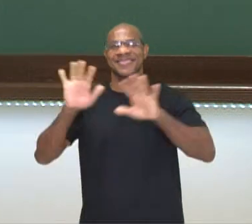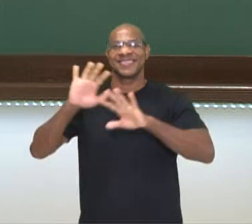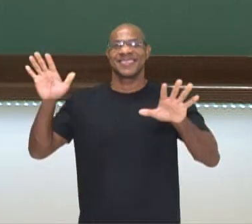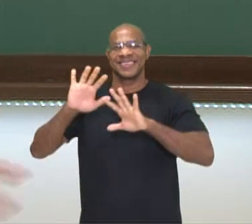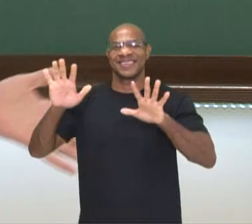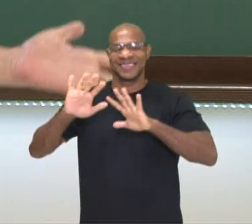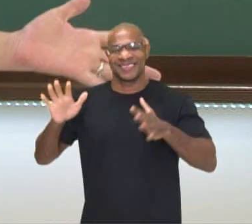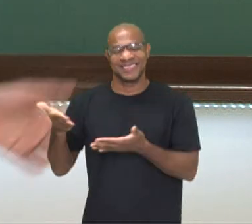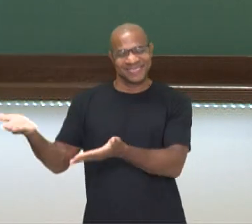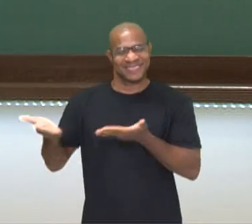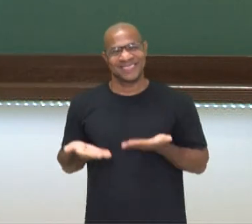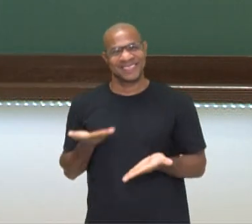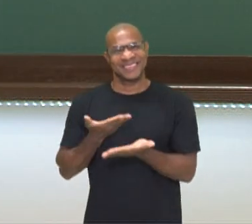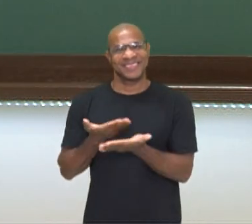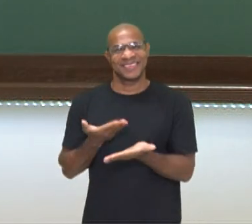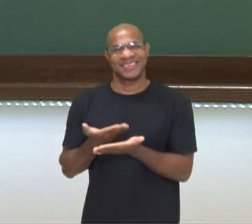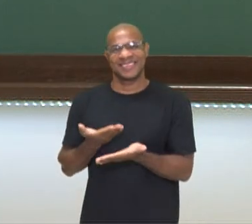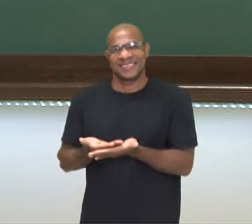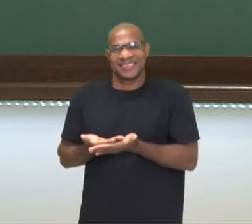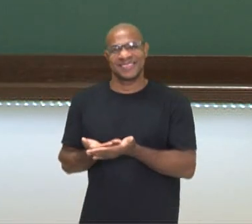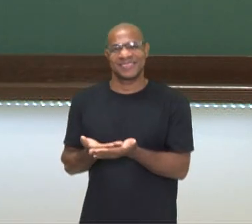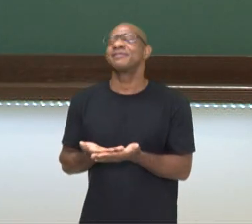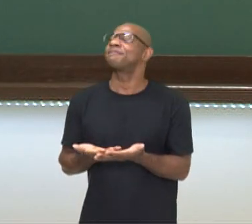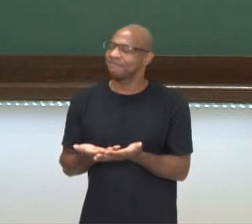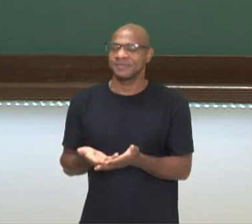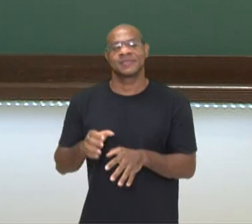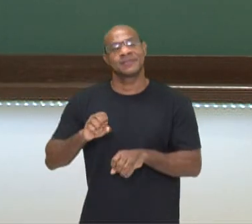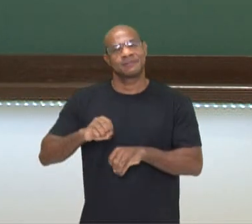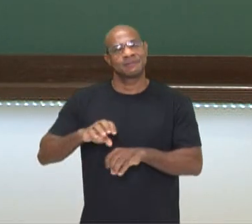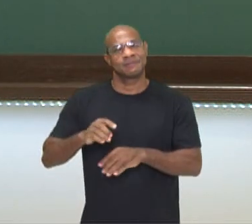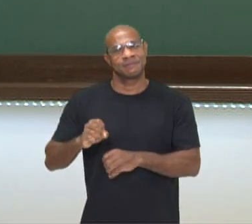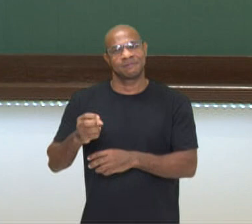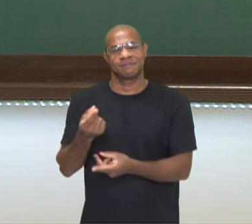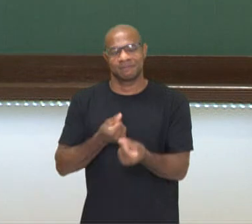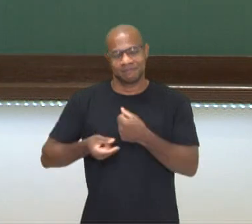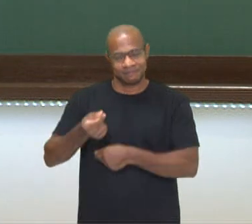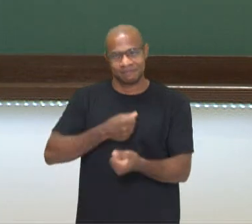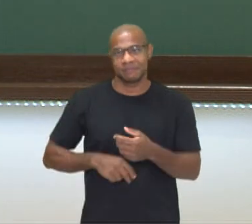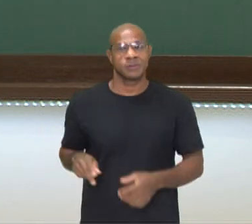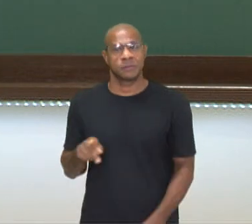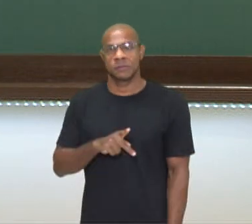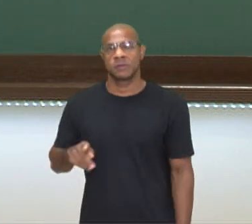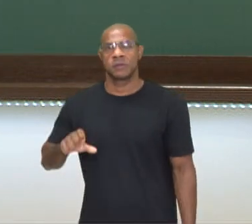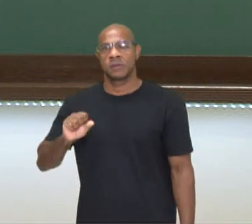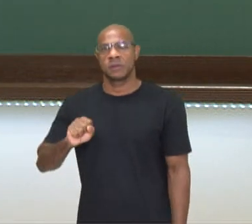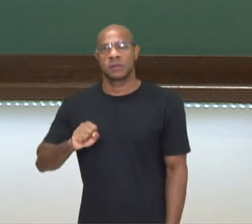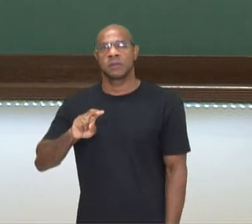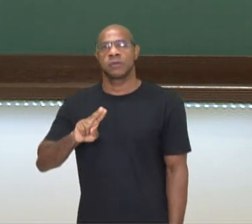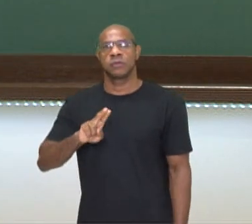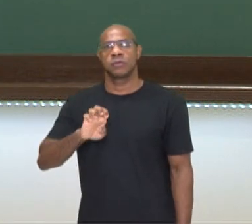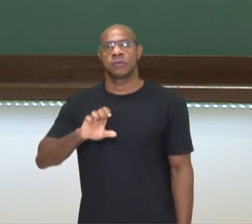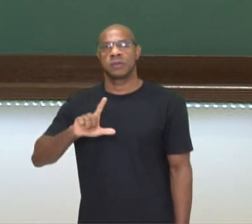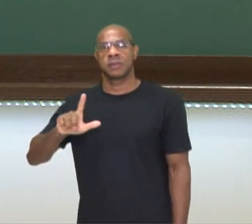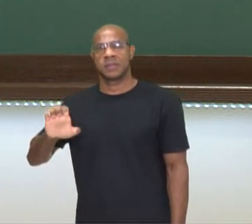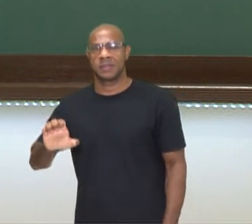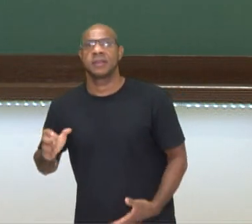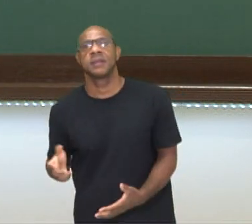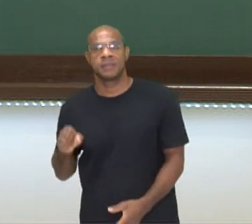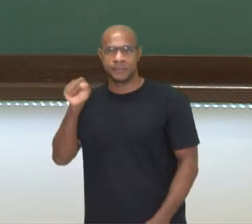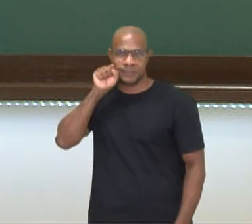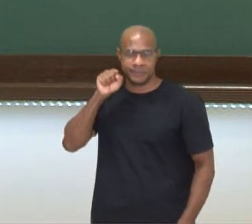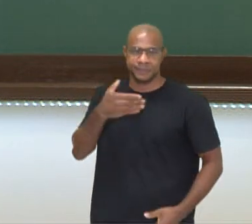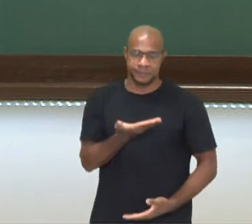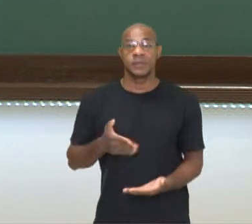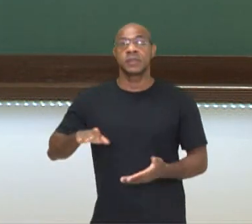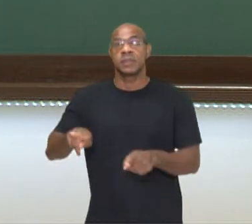Olá pessoal, bem-vindos a mais uma aula de educação financeira. Eu sou a professora Suelen Rodrigues. Estou aqui com o Val, que é o nosso